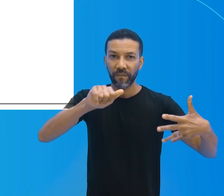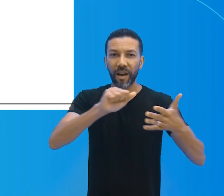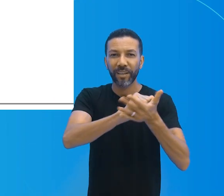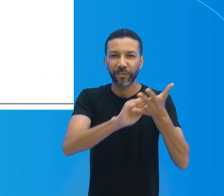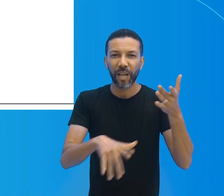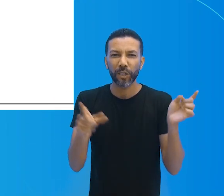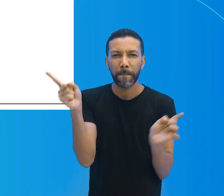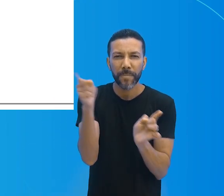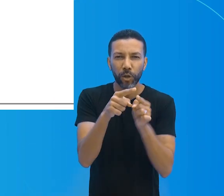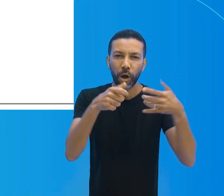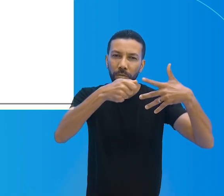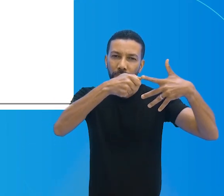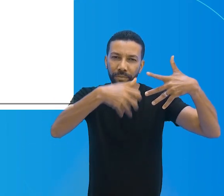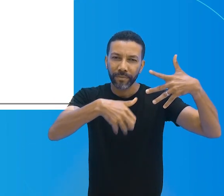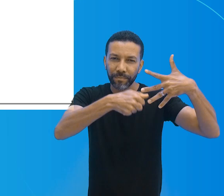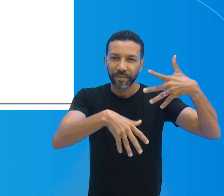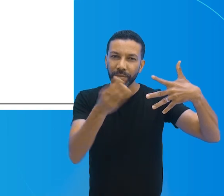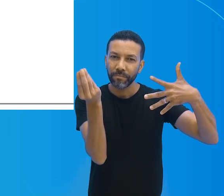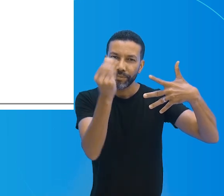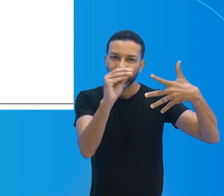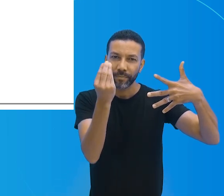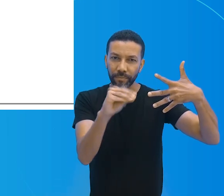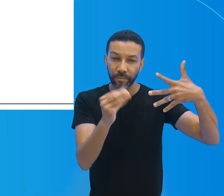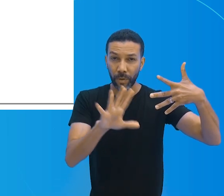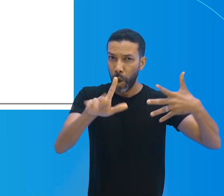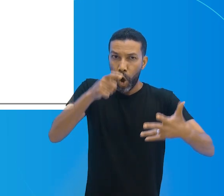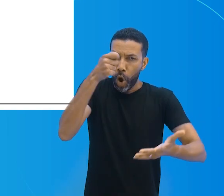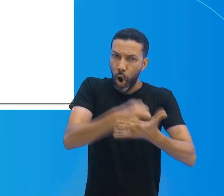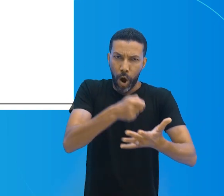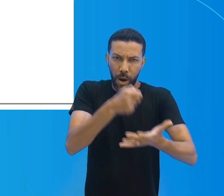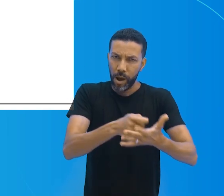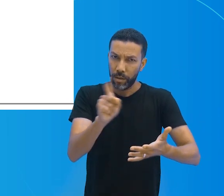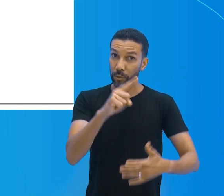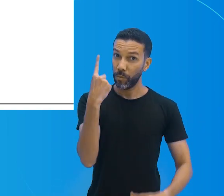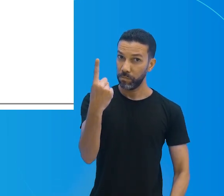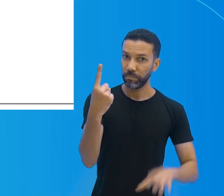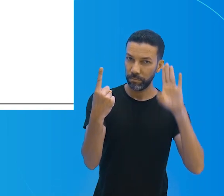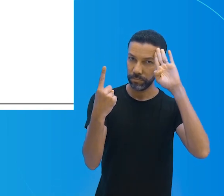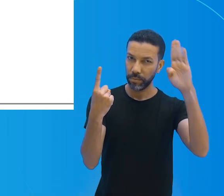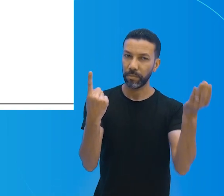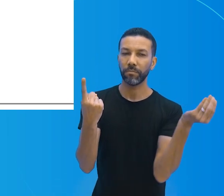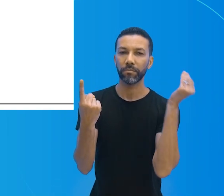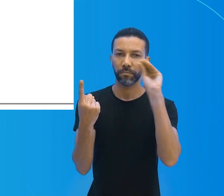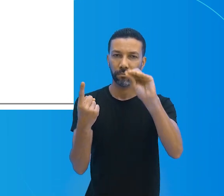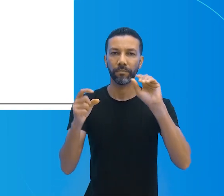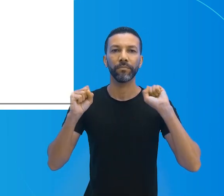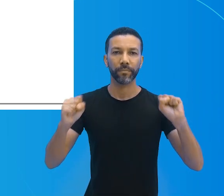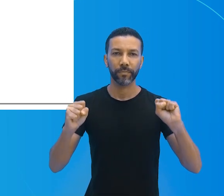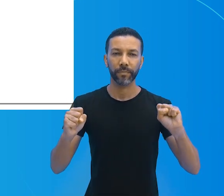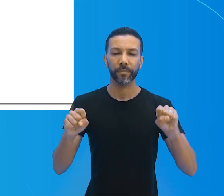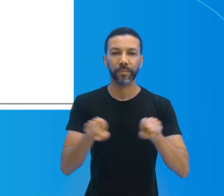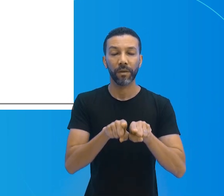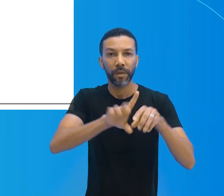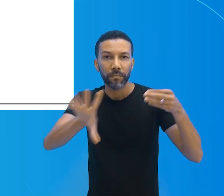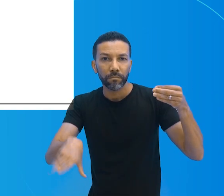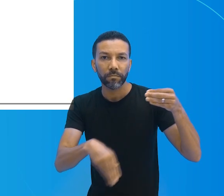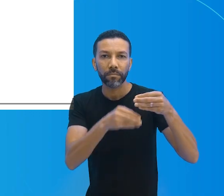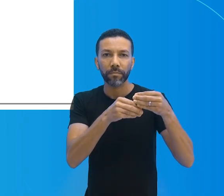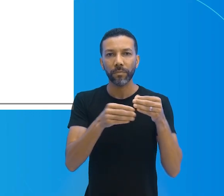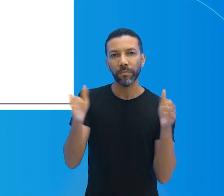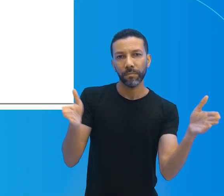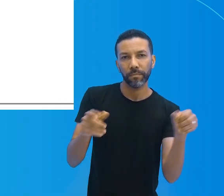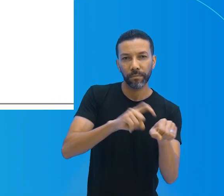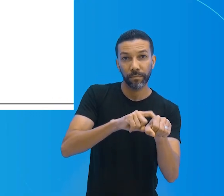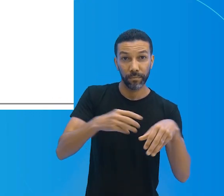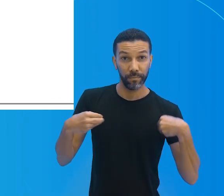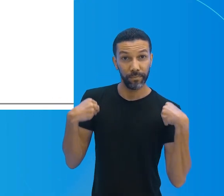ele vai adicionar subtarefas. Se não, ele não é obrigado a adicionar subtarefas, certo? E ele aí adiciona a